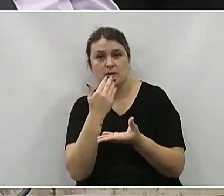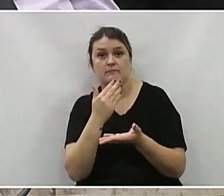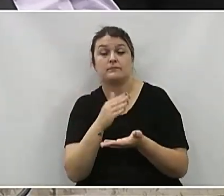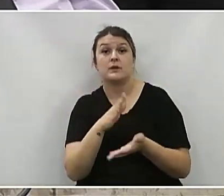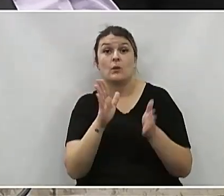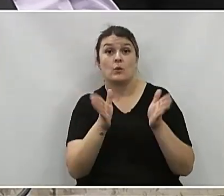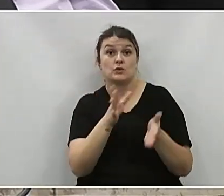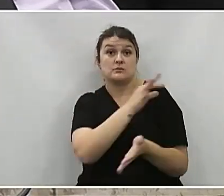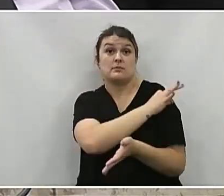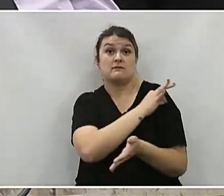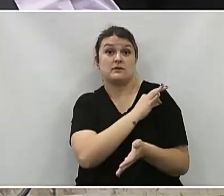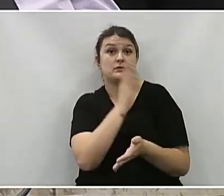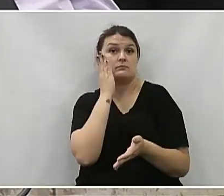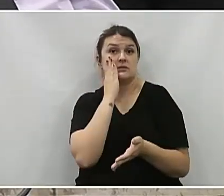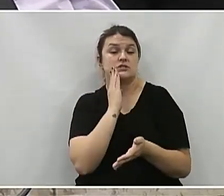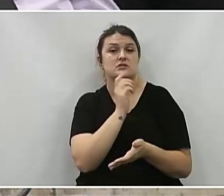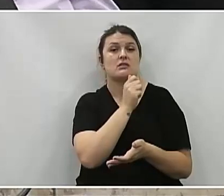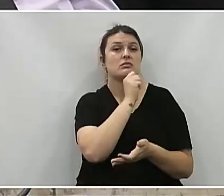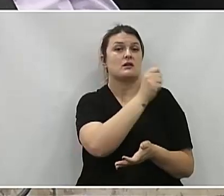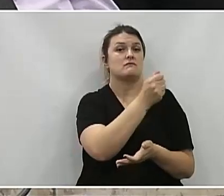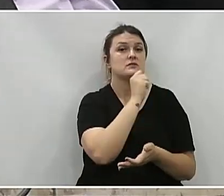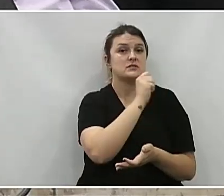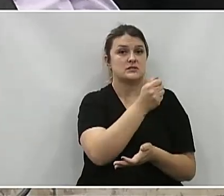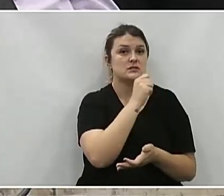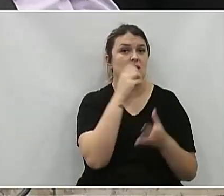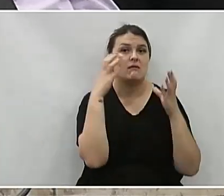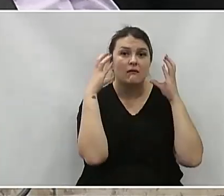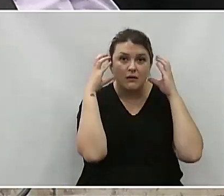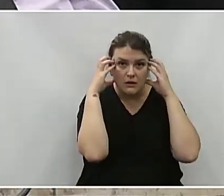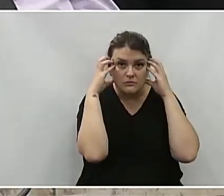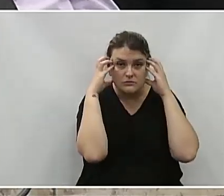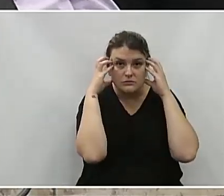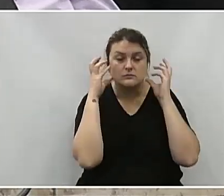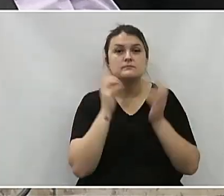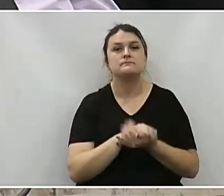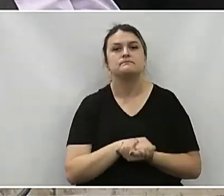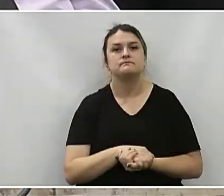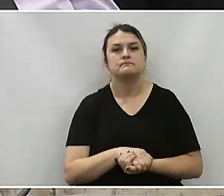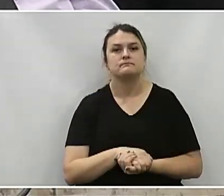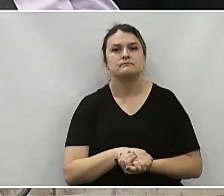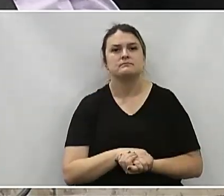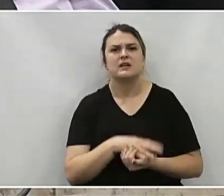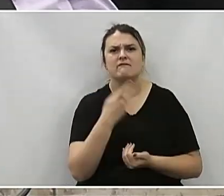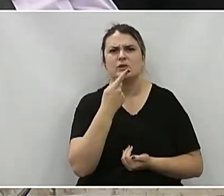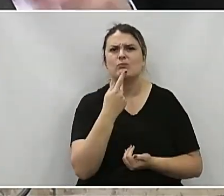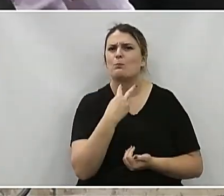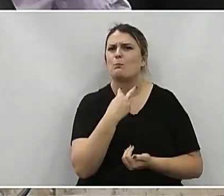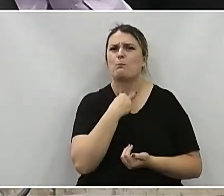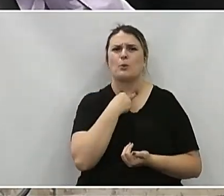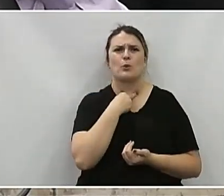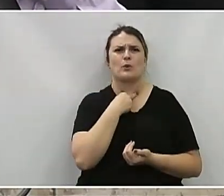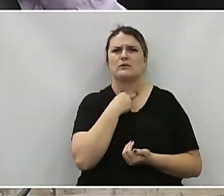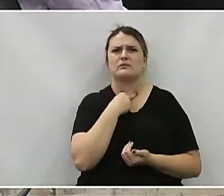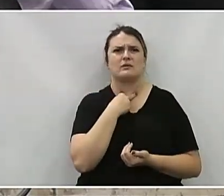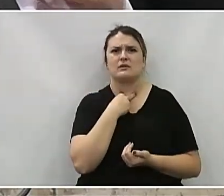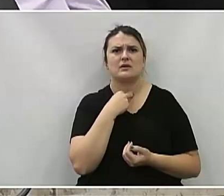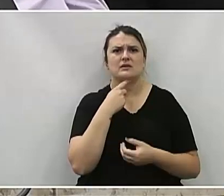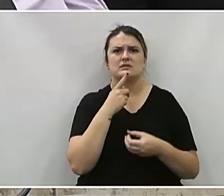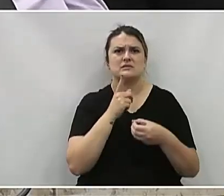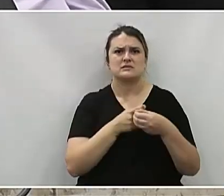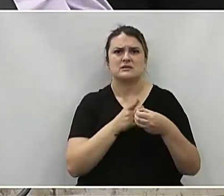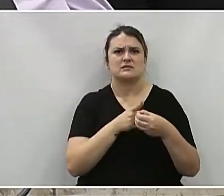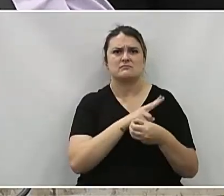manhã o prefeito de União da Vitória deu uma entrevista numa rádio aqui da cidade em que pontuou que não é possível que o município de União da